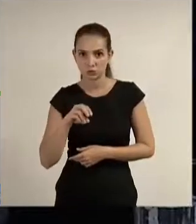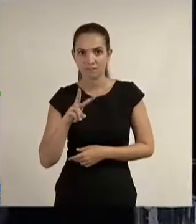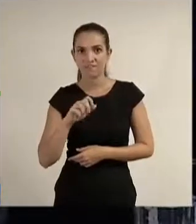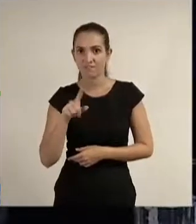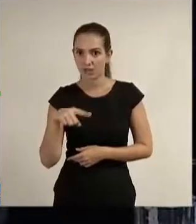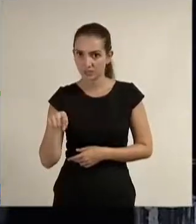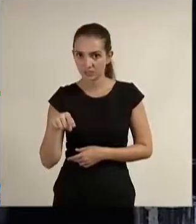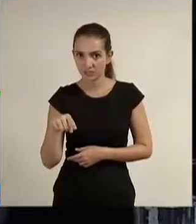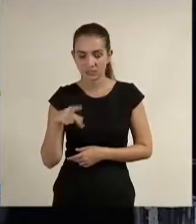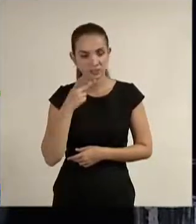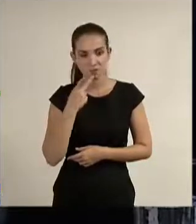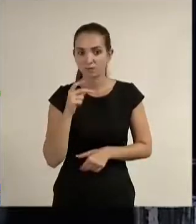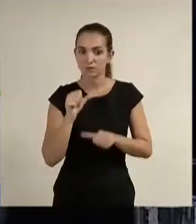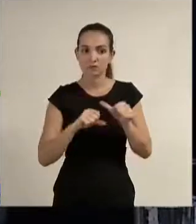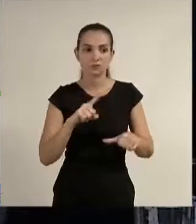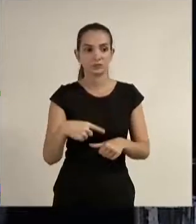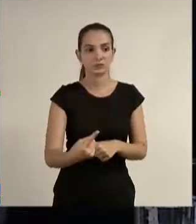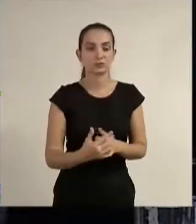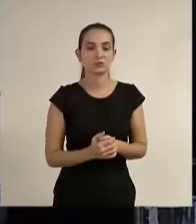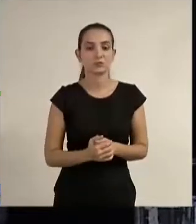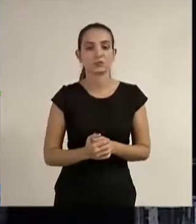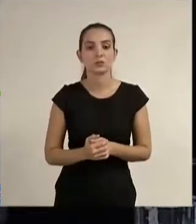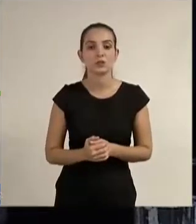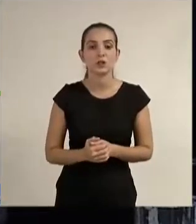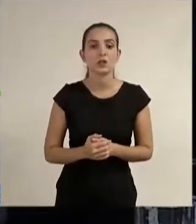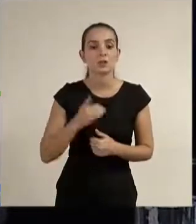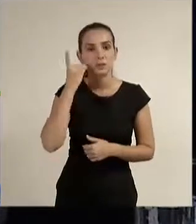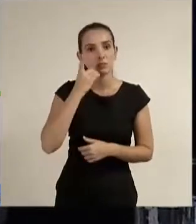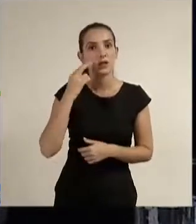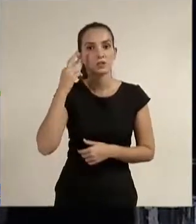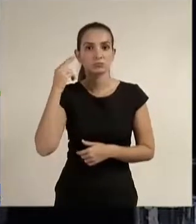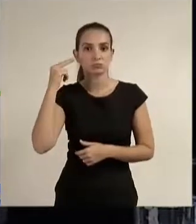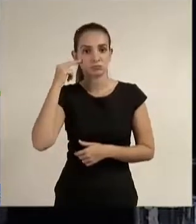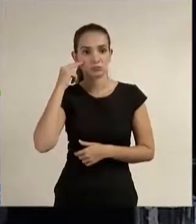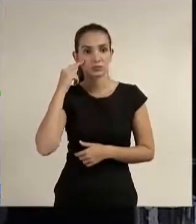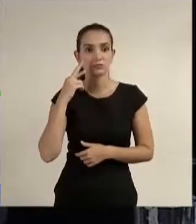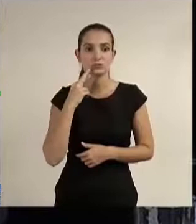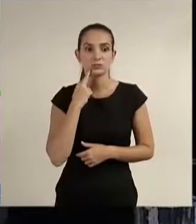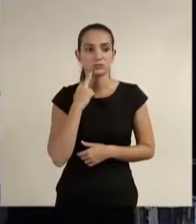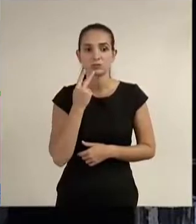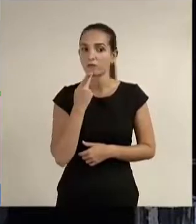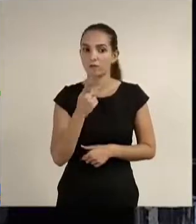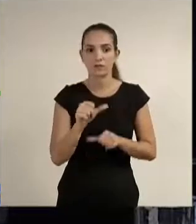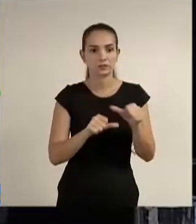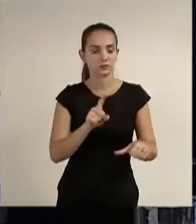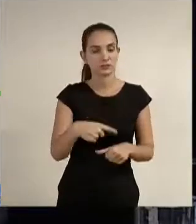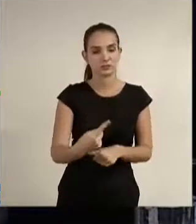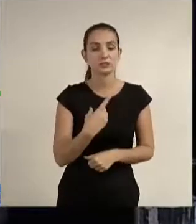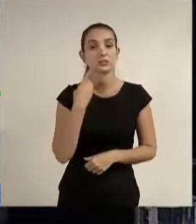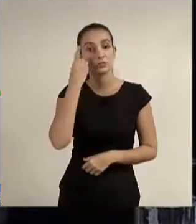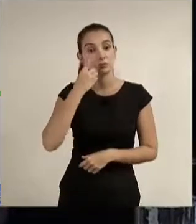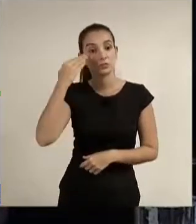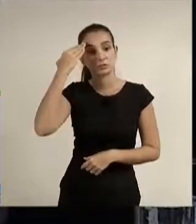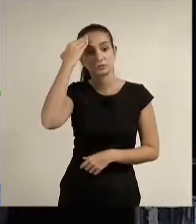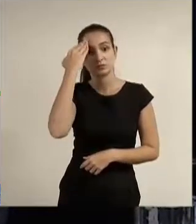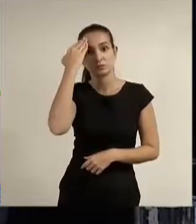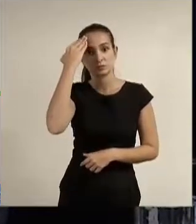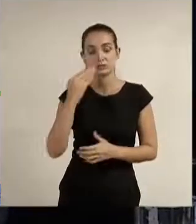Transfere com a palavra o ilustre deputado Neno Hazuki. Transfere com a palavra o ilustre deputado